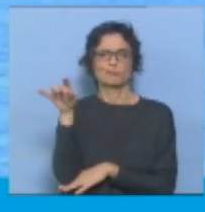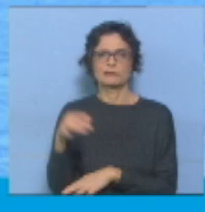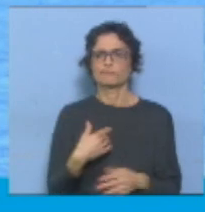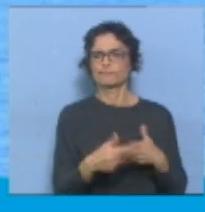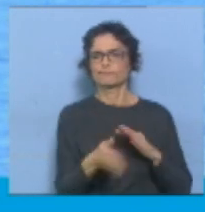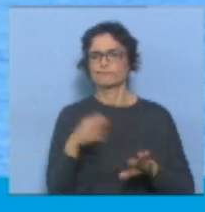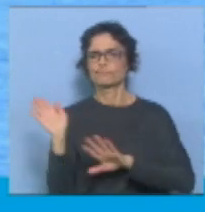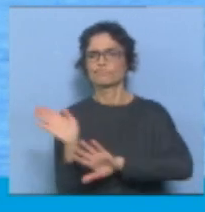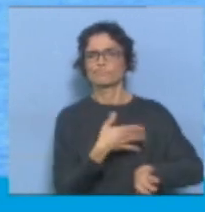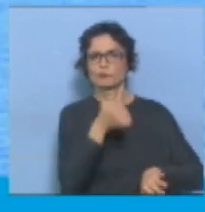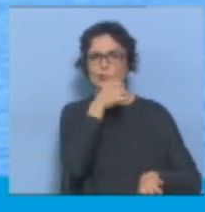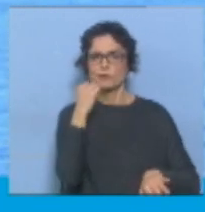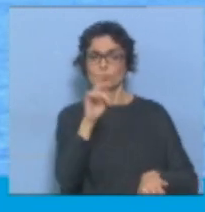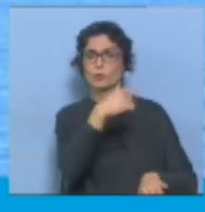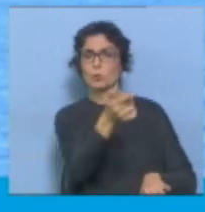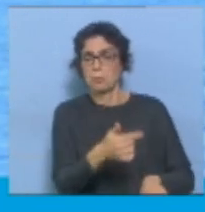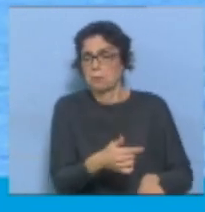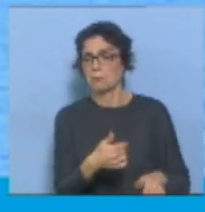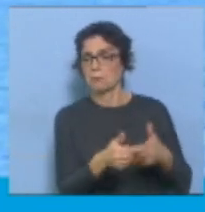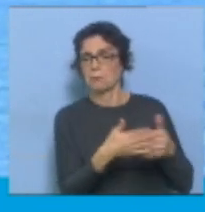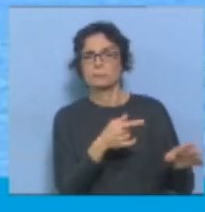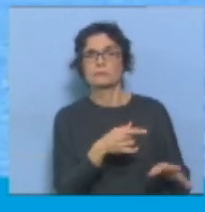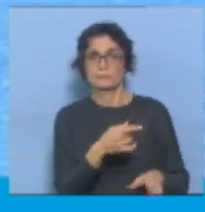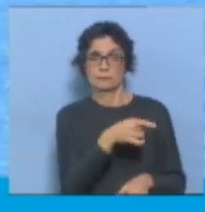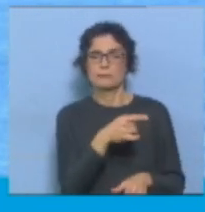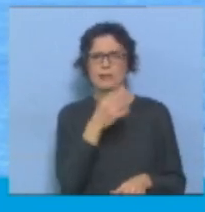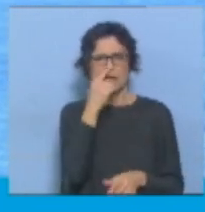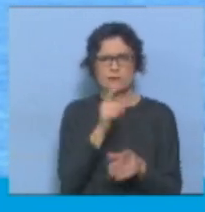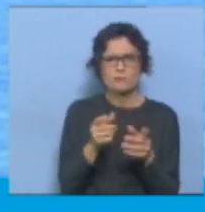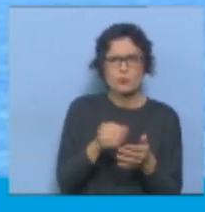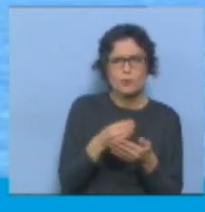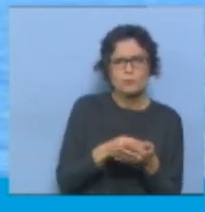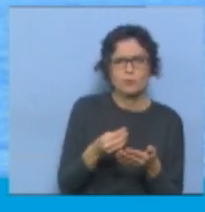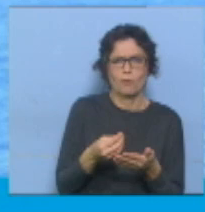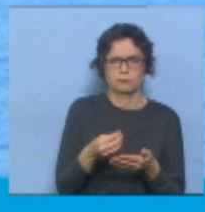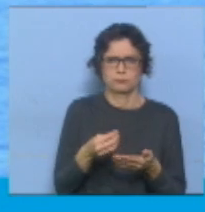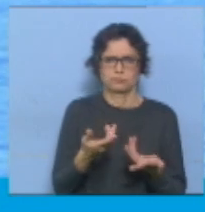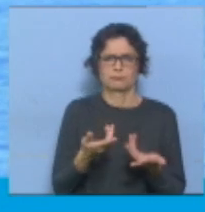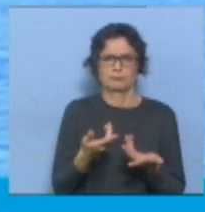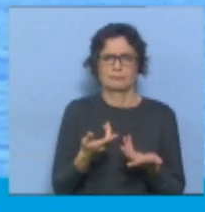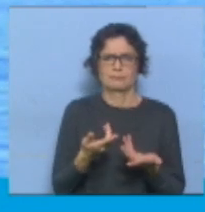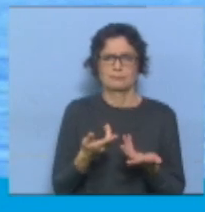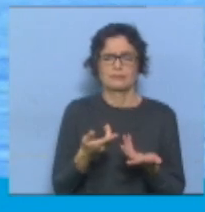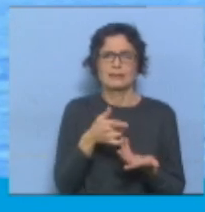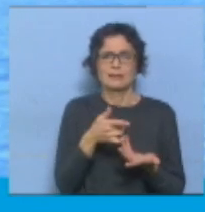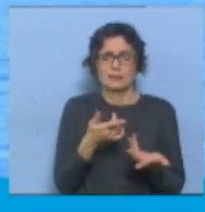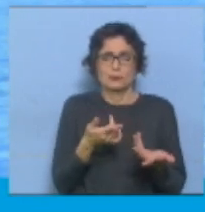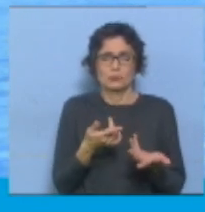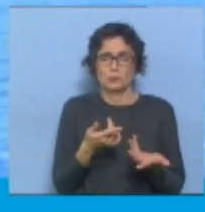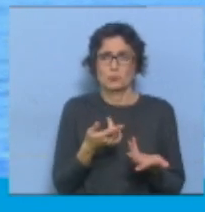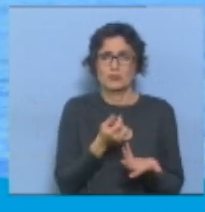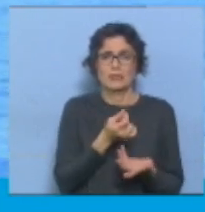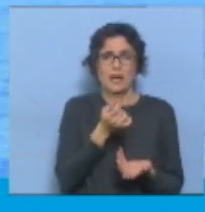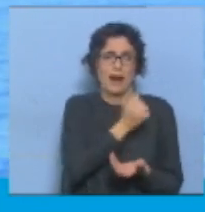do sofrimento daqueles que passam fome, daqueles que estão sem roupa, daqueles que estão sem casa, porque vivem entretidos com as suas joias, com os